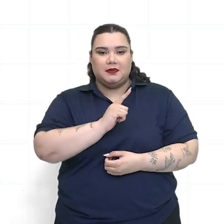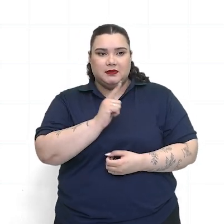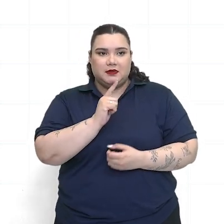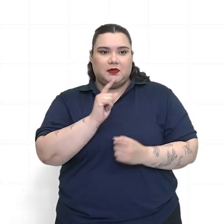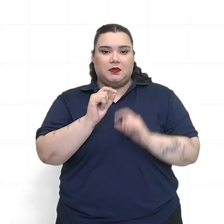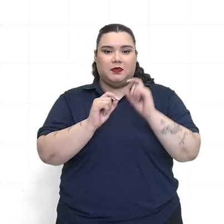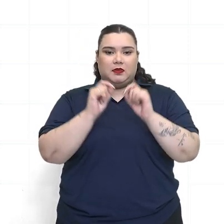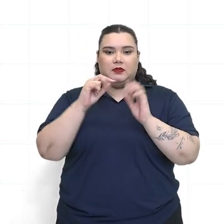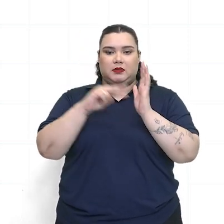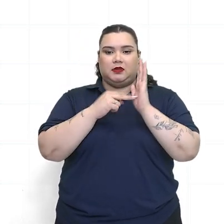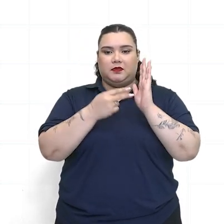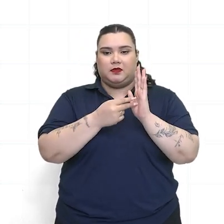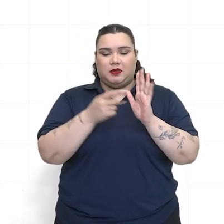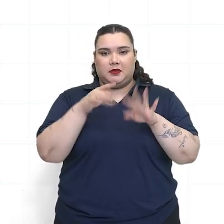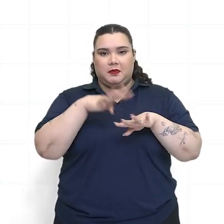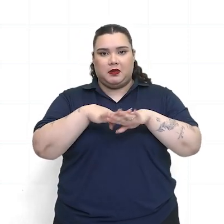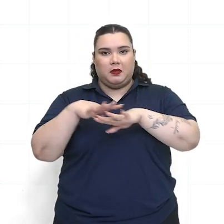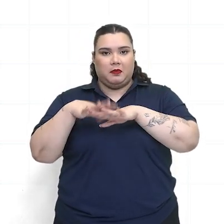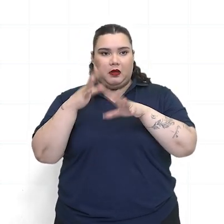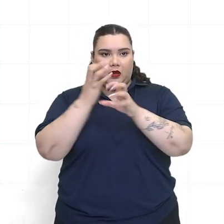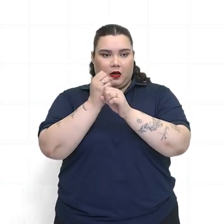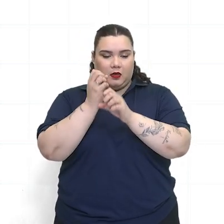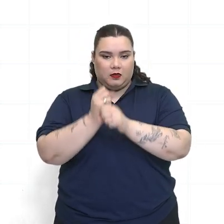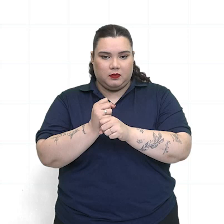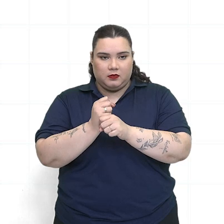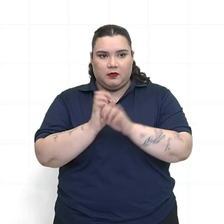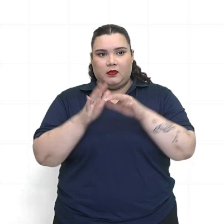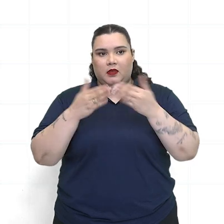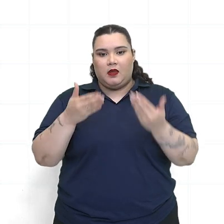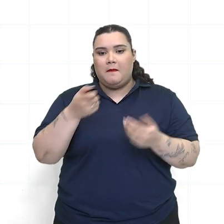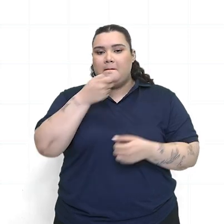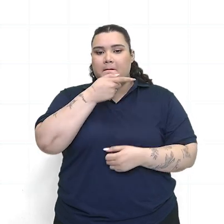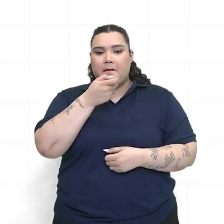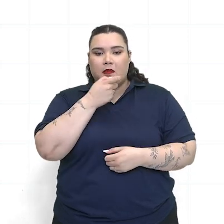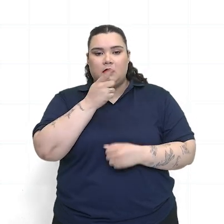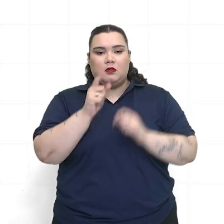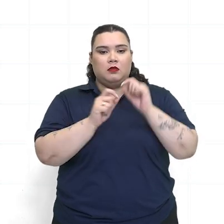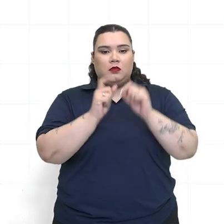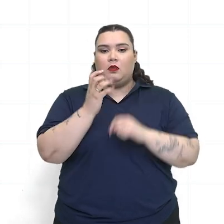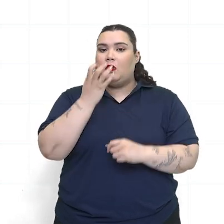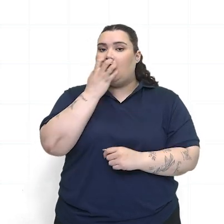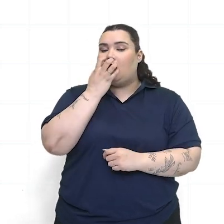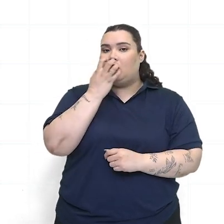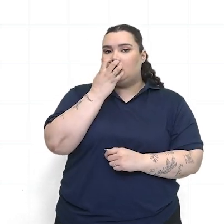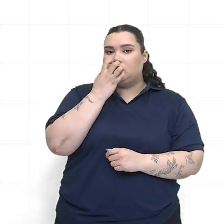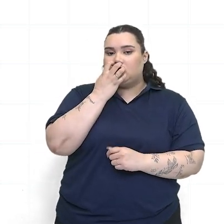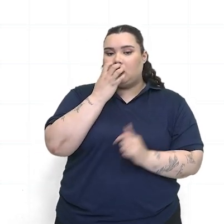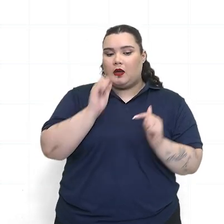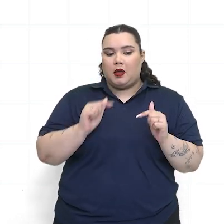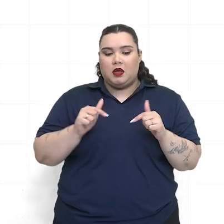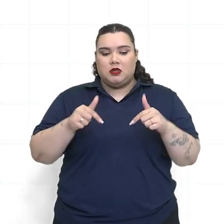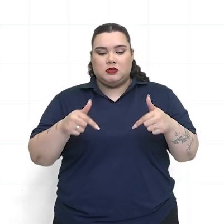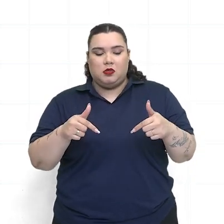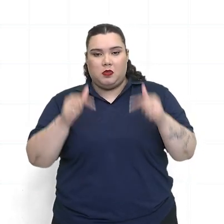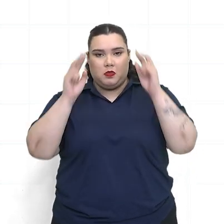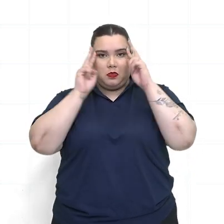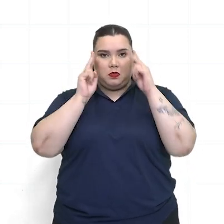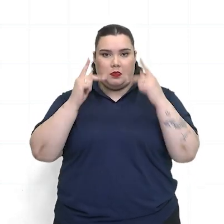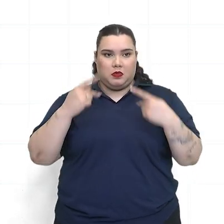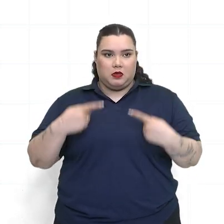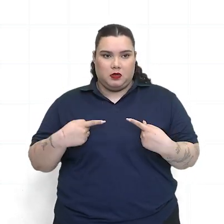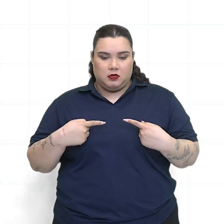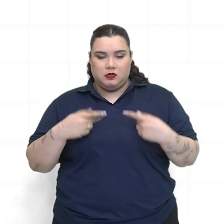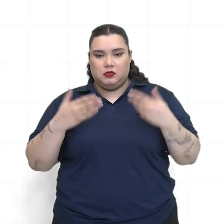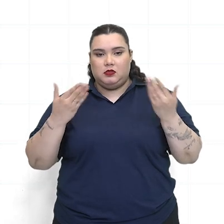aí nesses cálculos. Então, o meme aí é a questão do cachorro com atitudes humanas, e aí